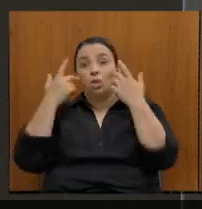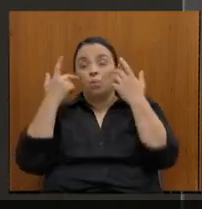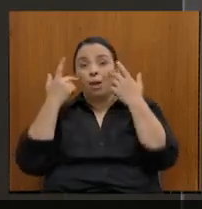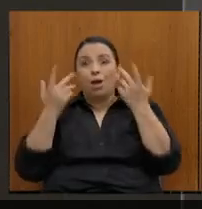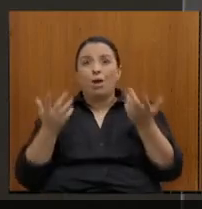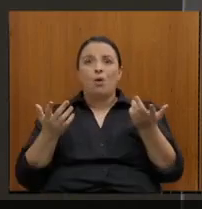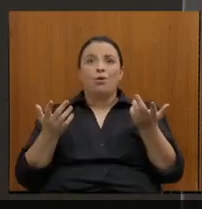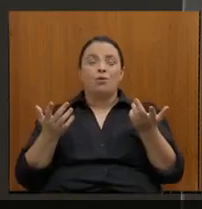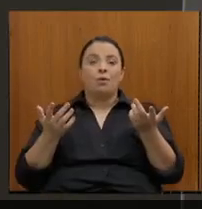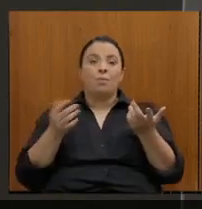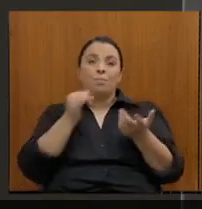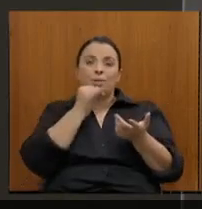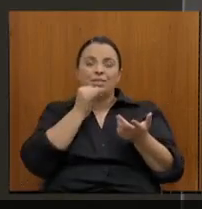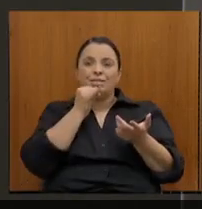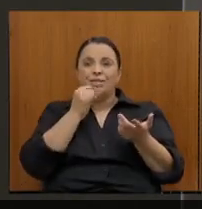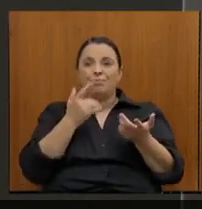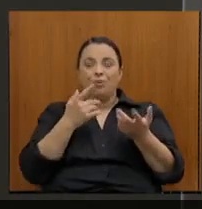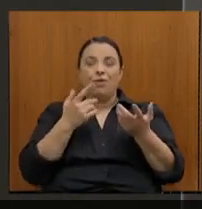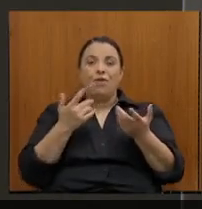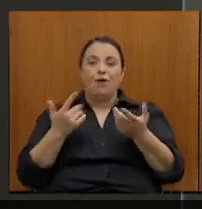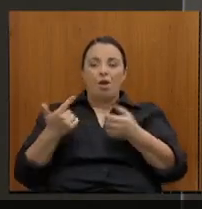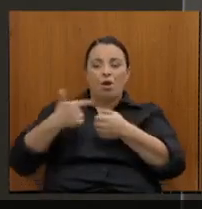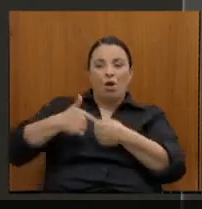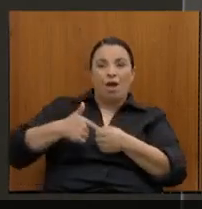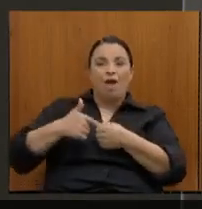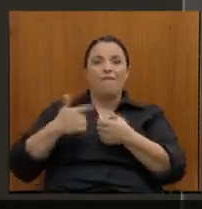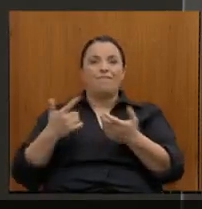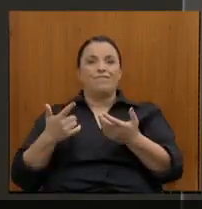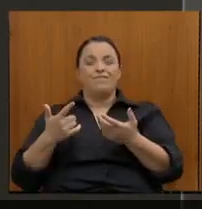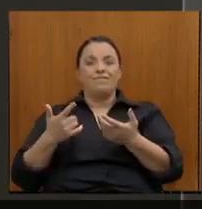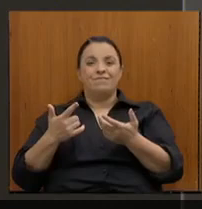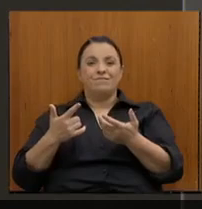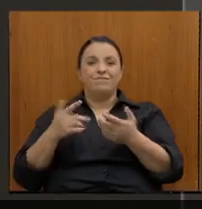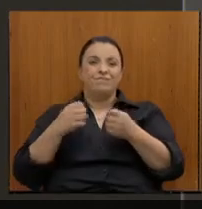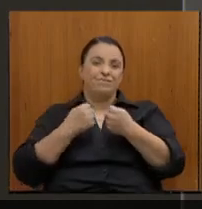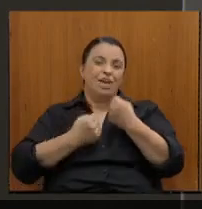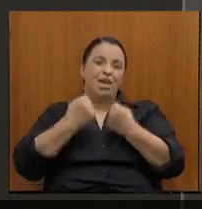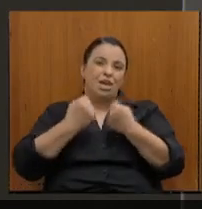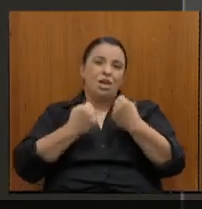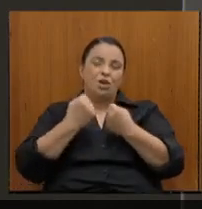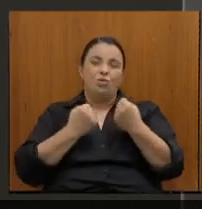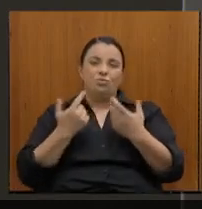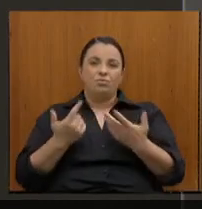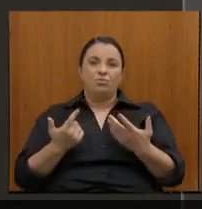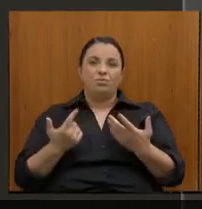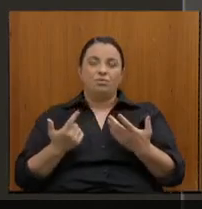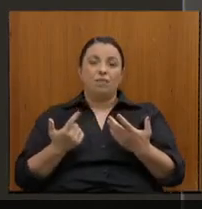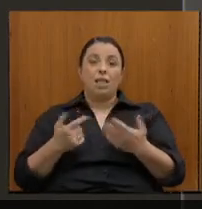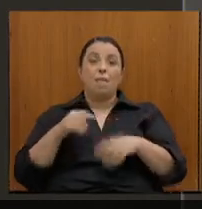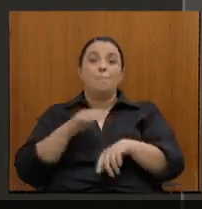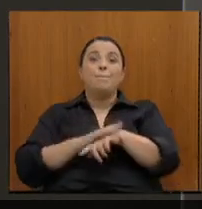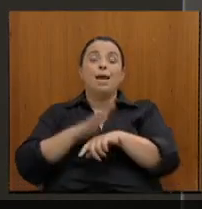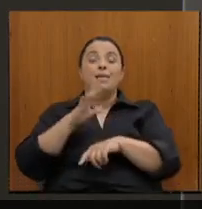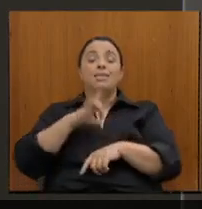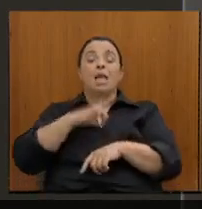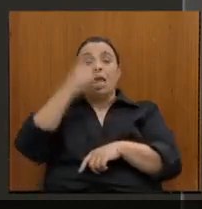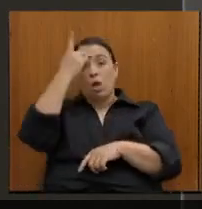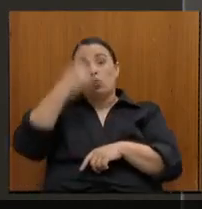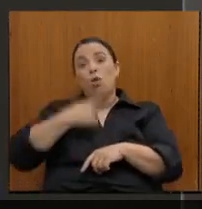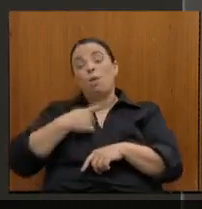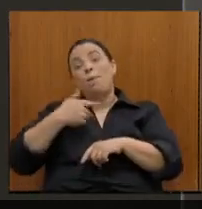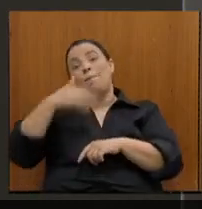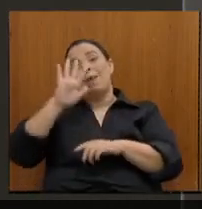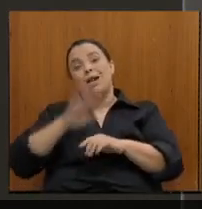mobilidade de veículos nós temos muito mais autonomia eles nunca 70 perfeito o armazenamento